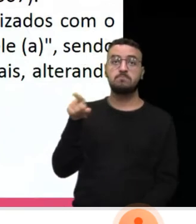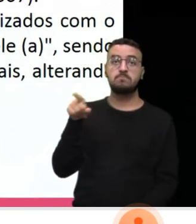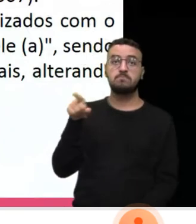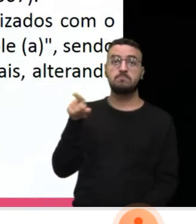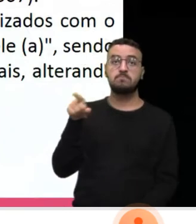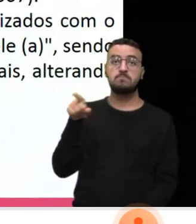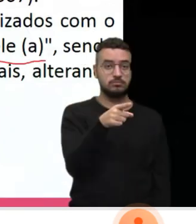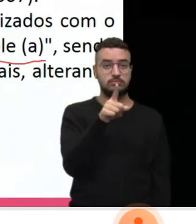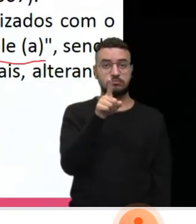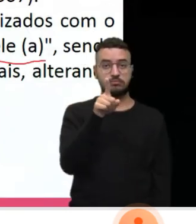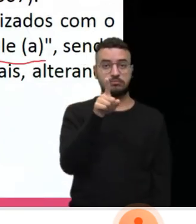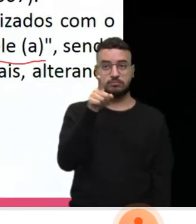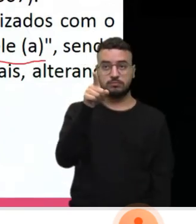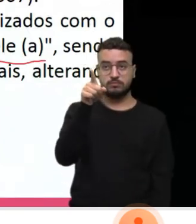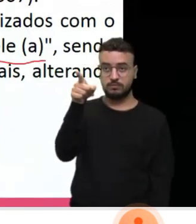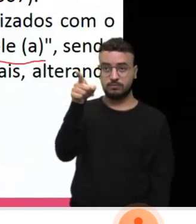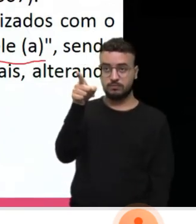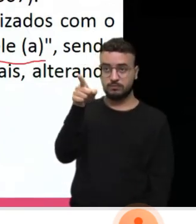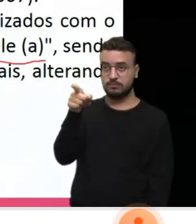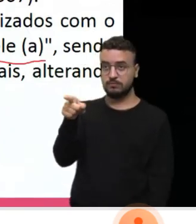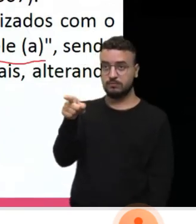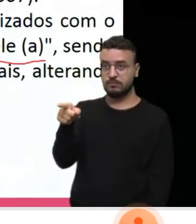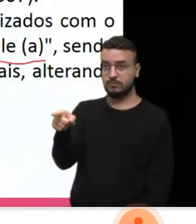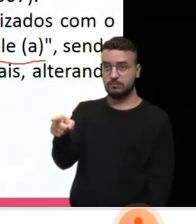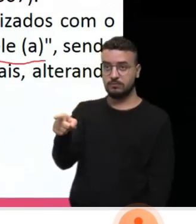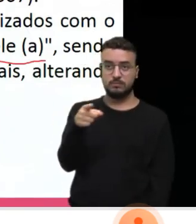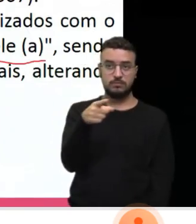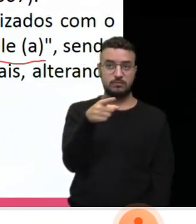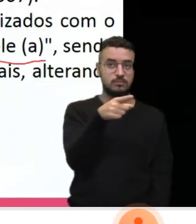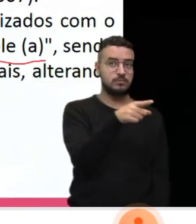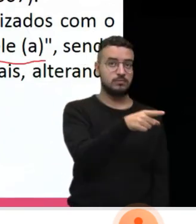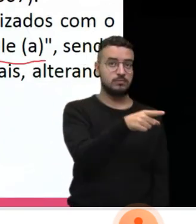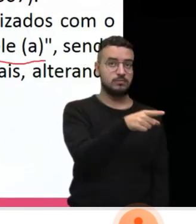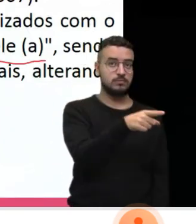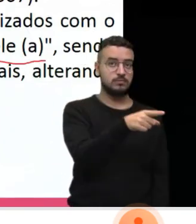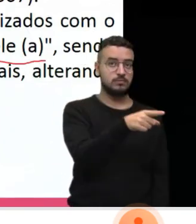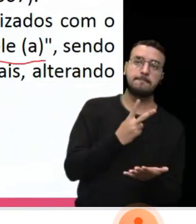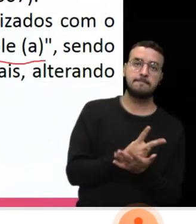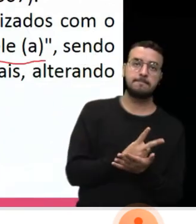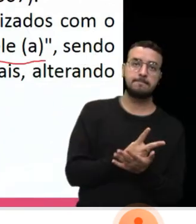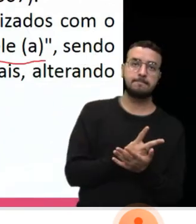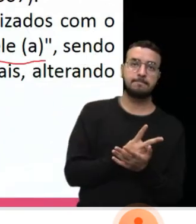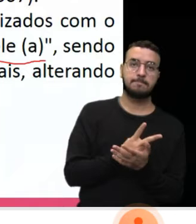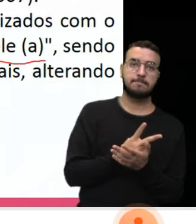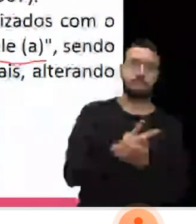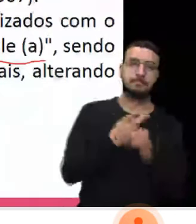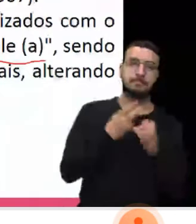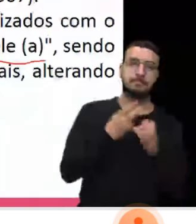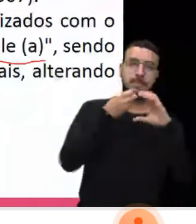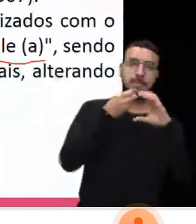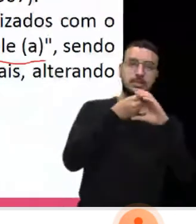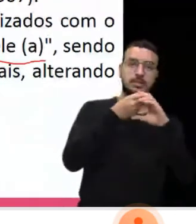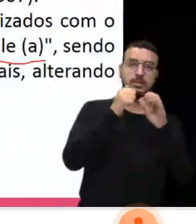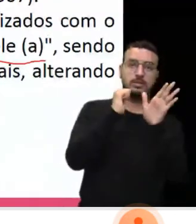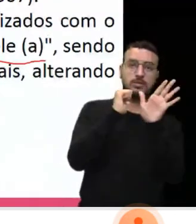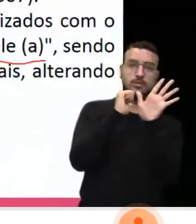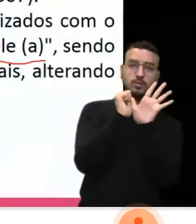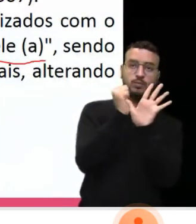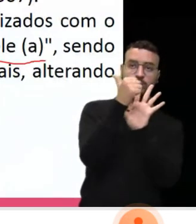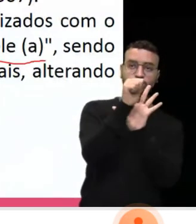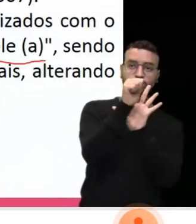ela, certo? A mesma configuração de mãos, então, os aspectos fonológicos,